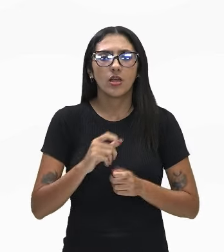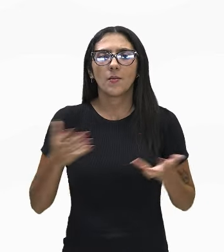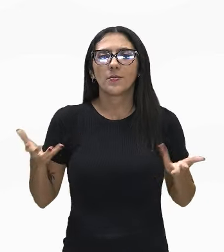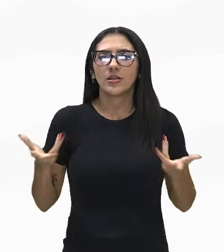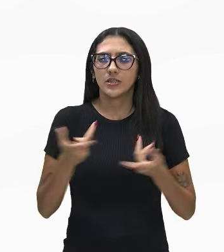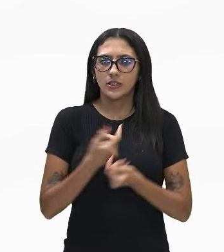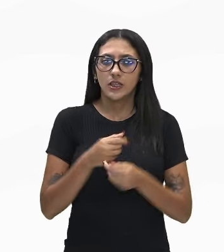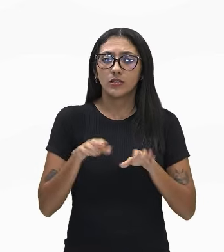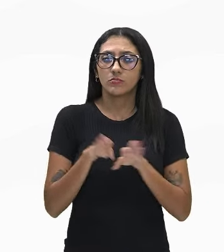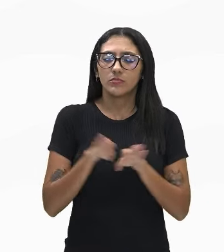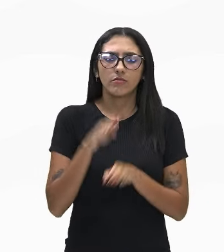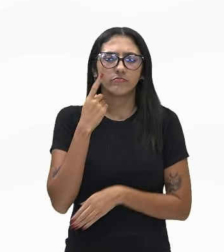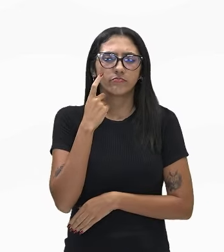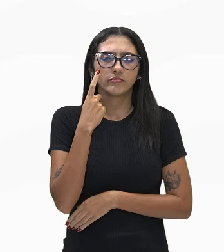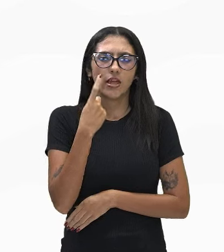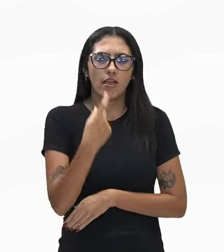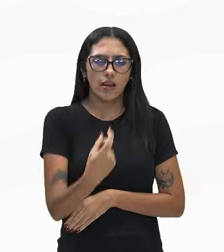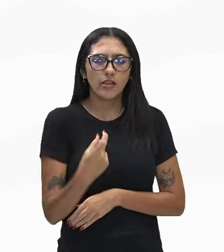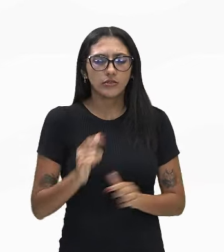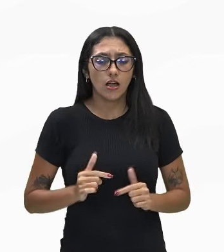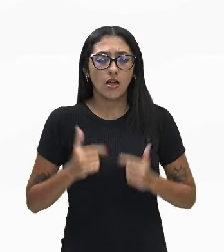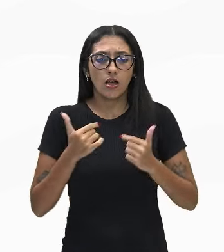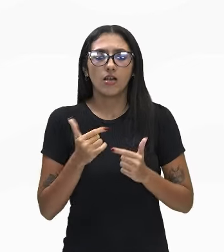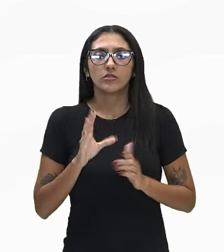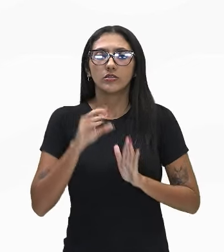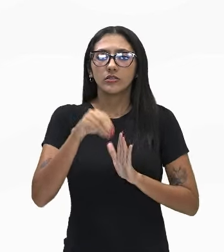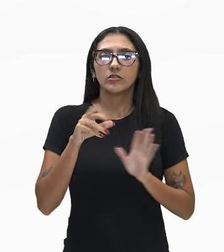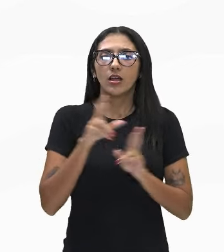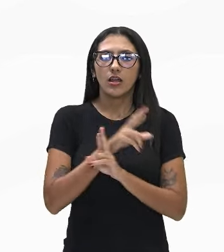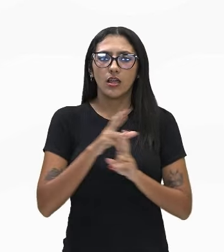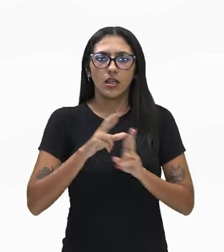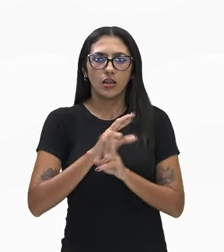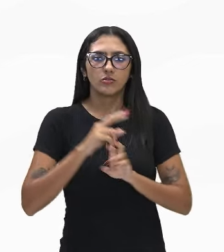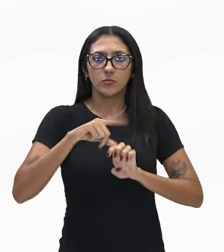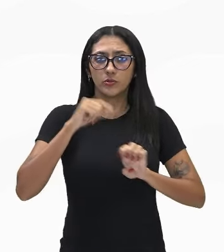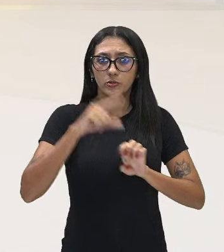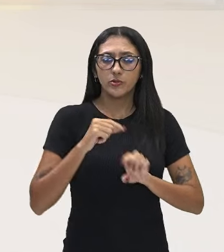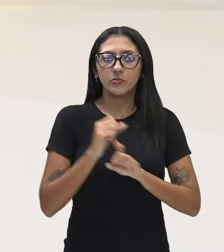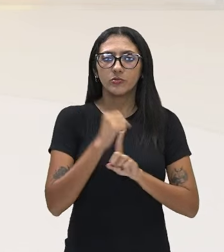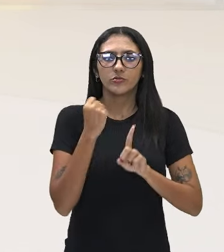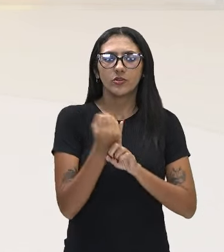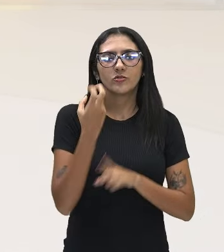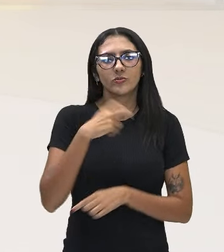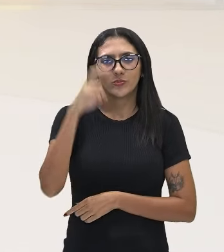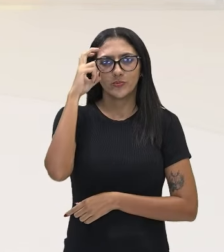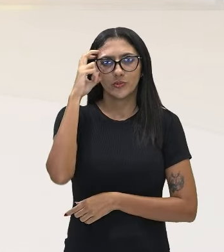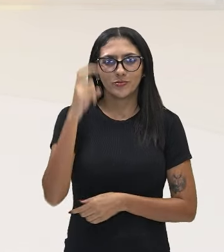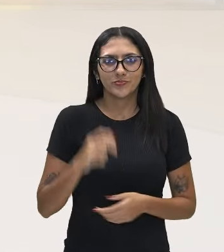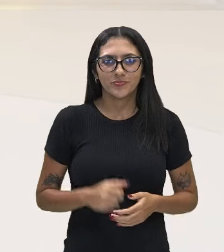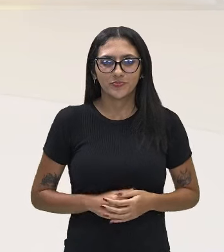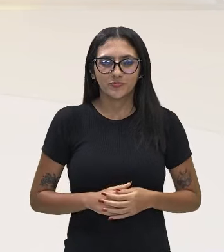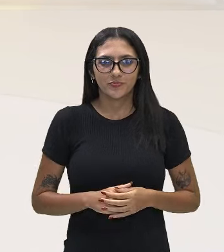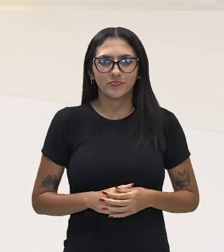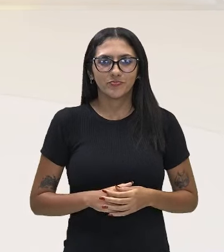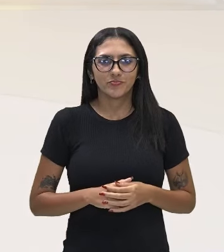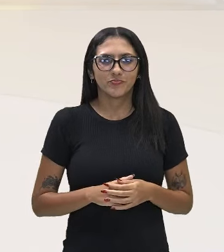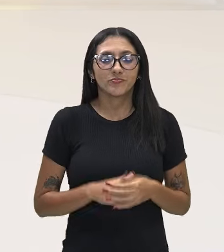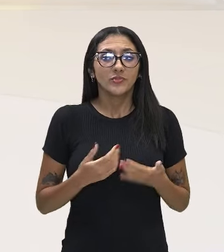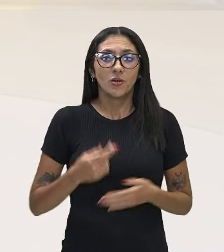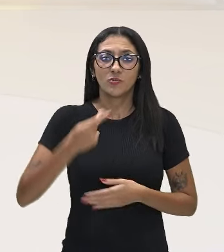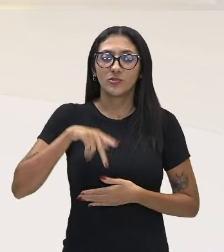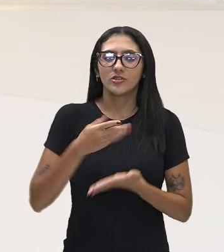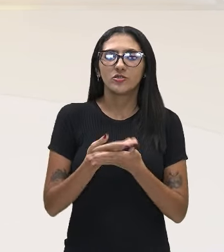e interesses de atuação no empreendedorismo sociocultural. Então, nesta aula, nós vamos